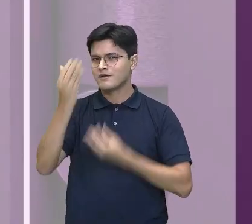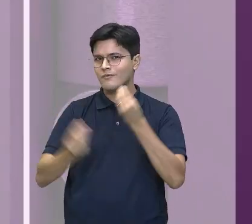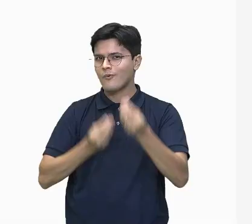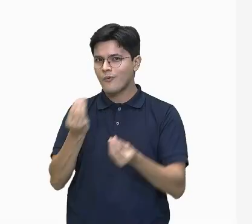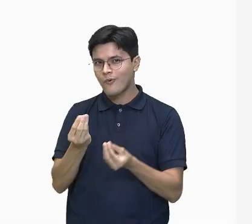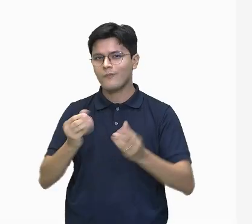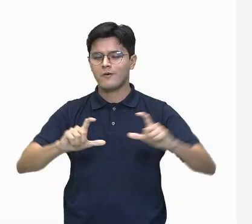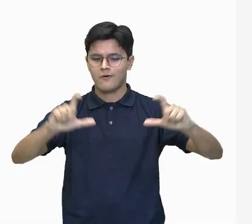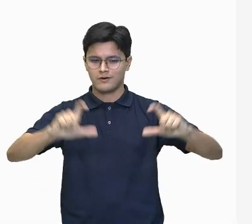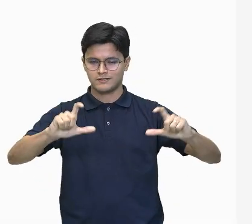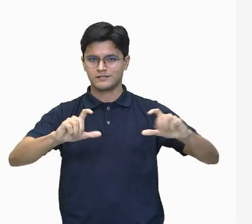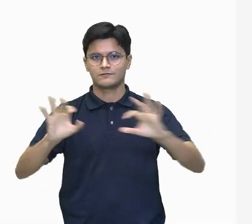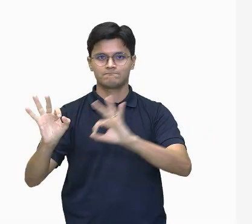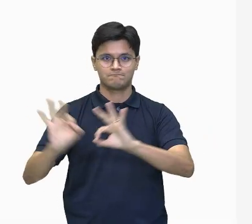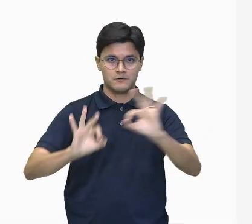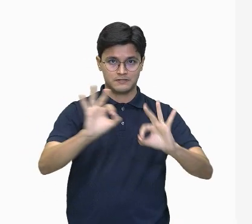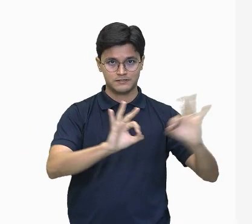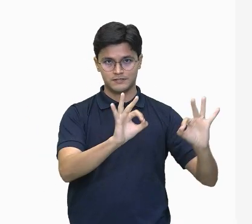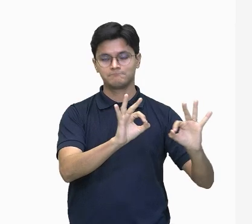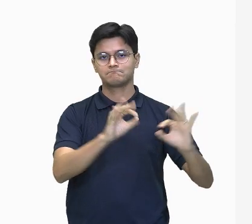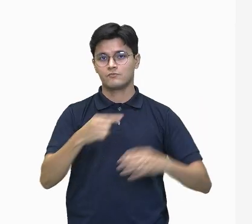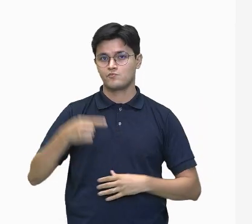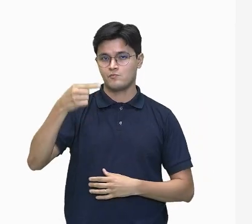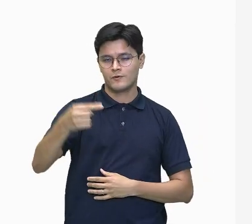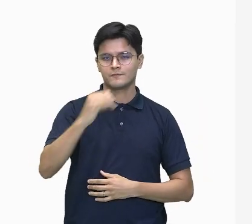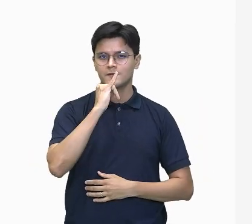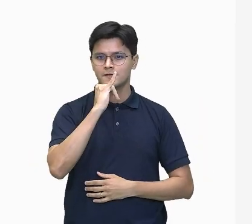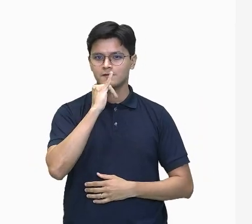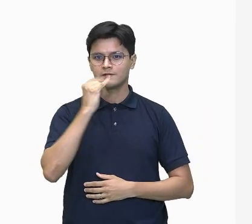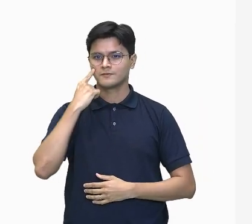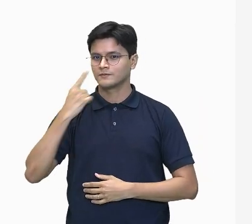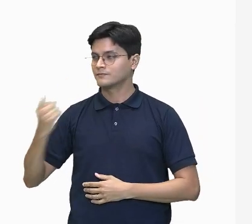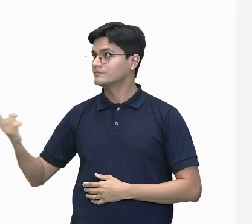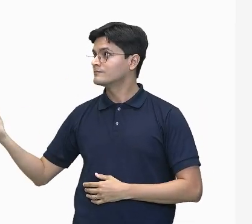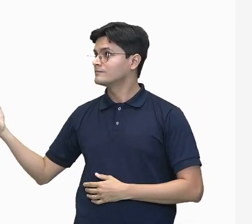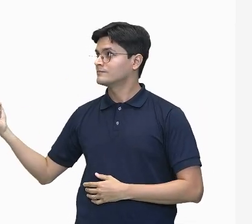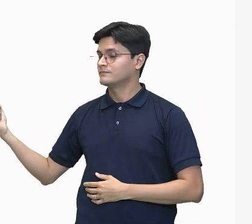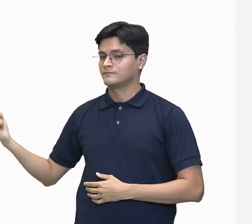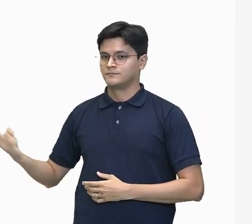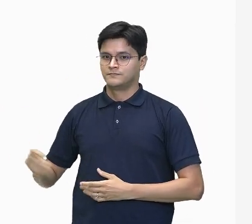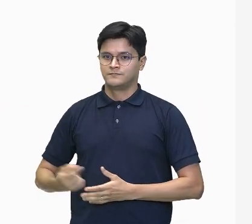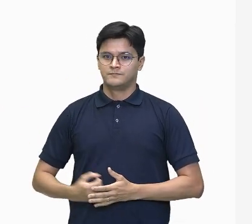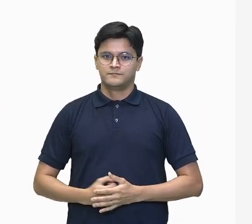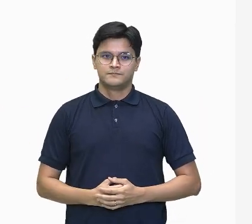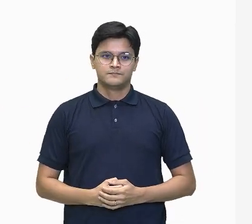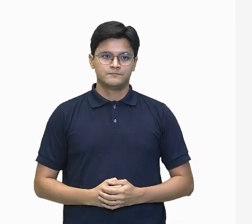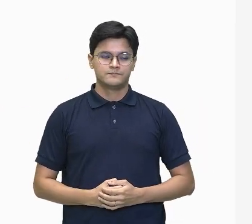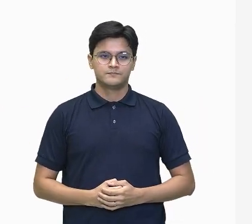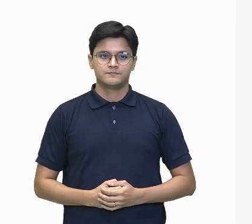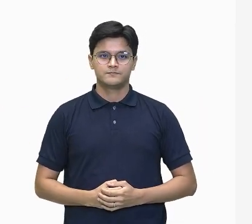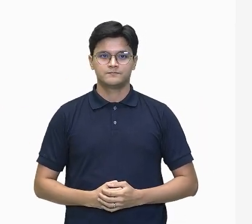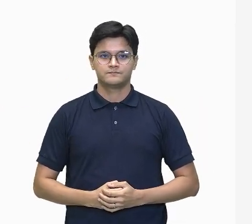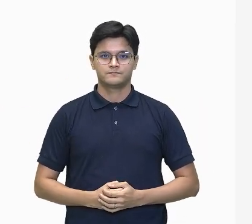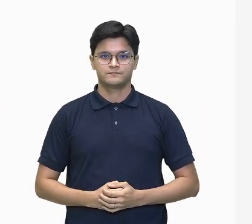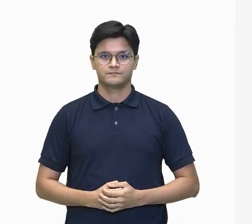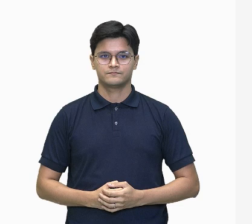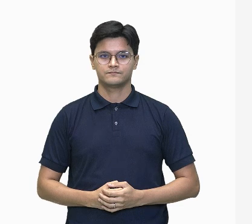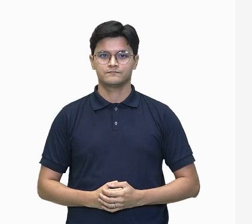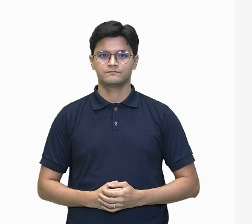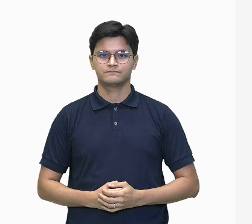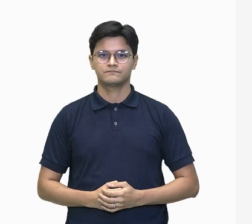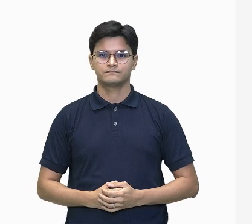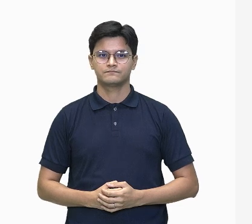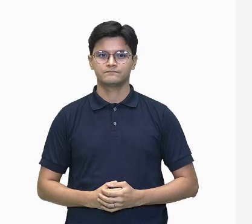Vamos para o nosso próximo exemplo. Acompanhe aí comigo na tela. Olha o que diz aí esse exemplo. A alternativa